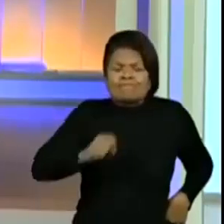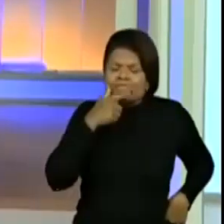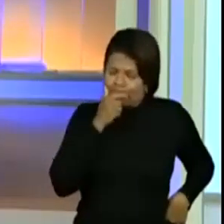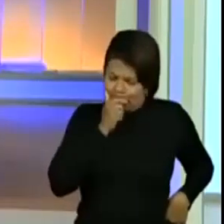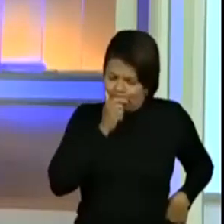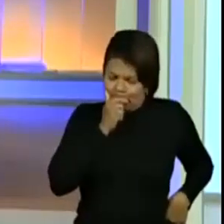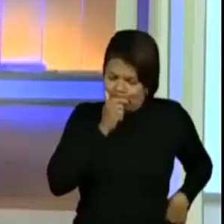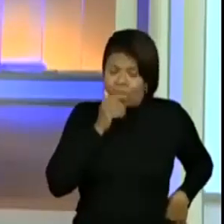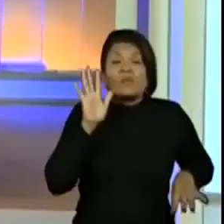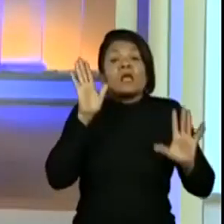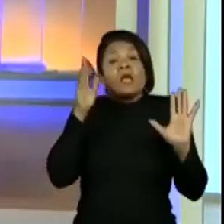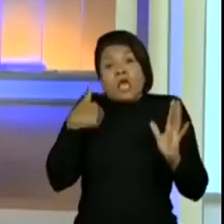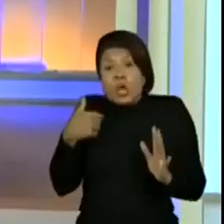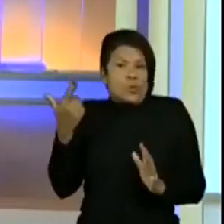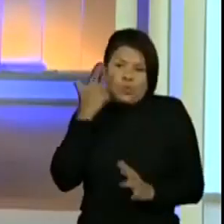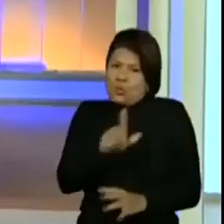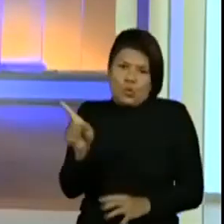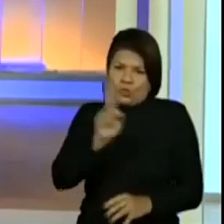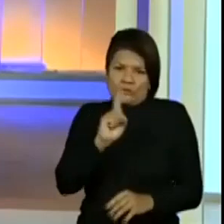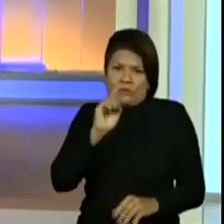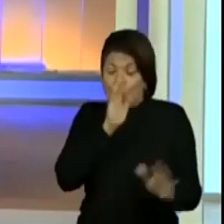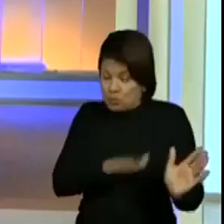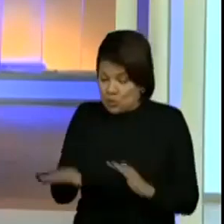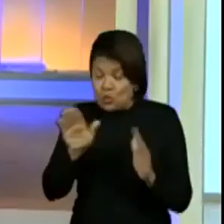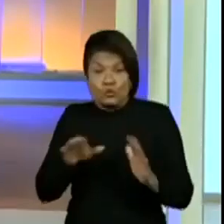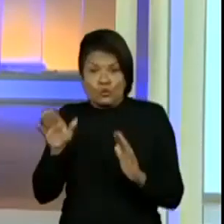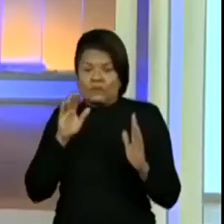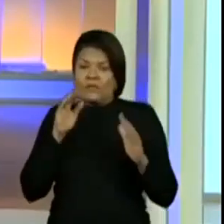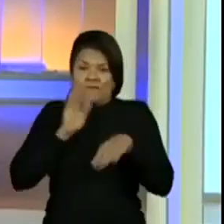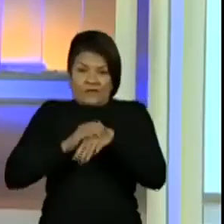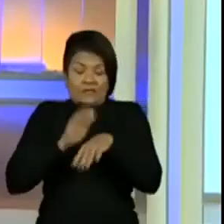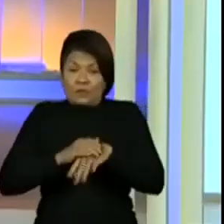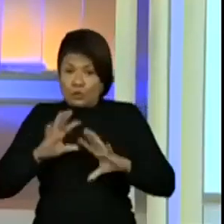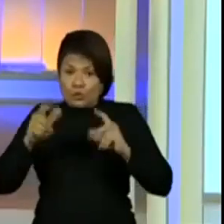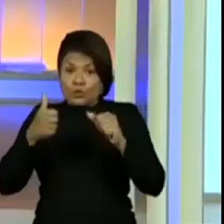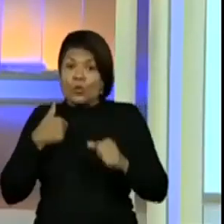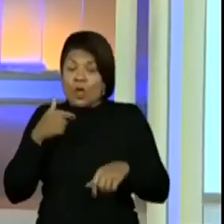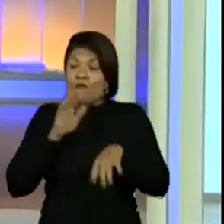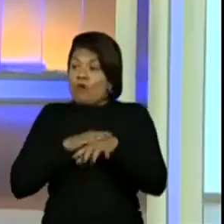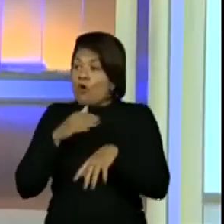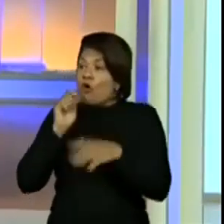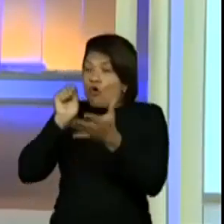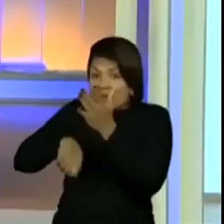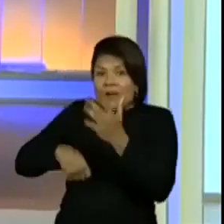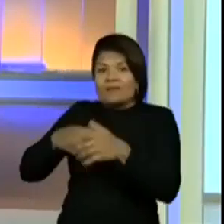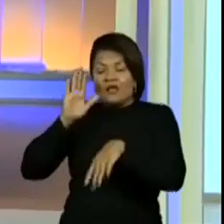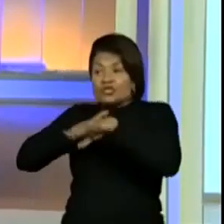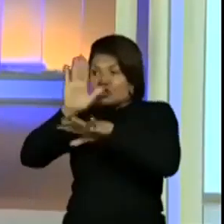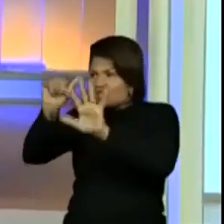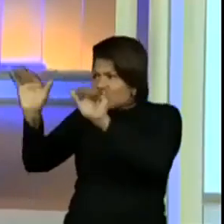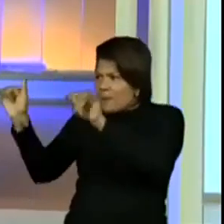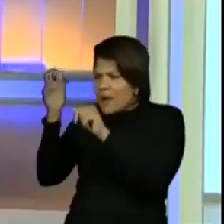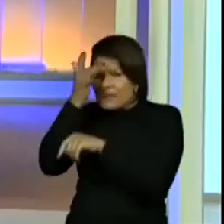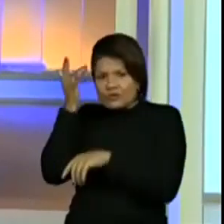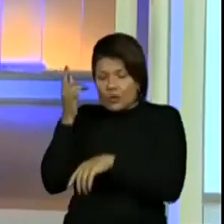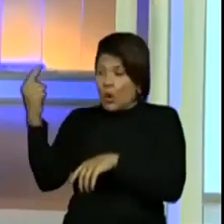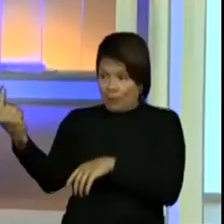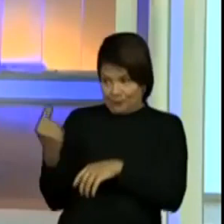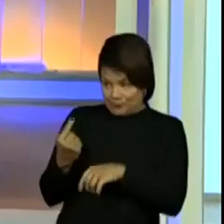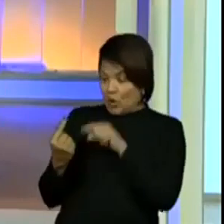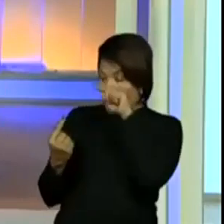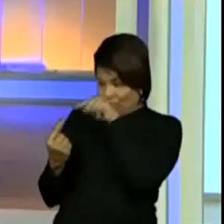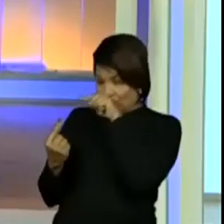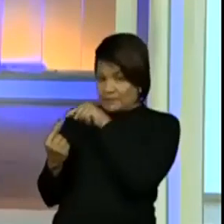assim, já que eu não consigo produzir tudo, eu vou chamar pessoas para trabalhar comigo. Aí ele chamou uma pessoa para cuidar